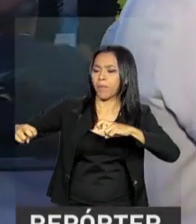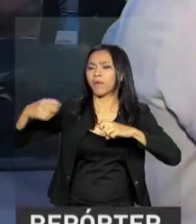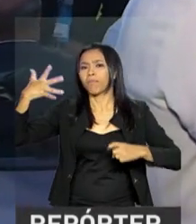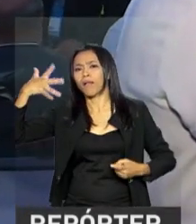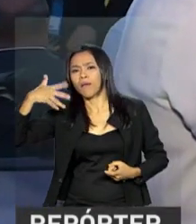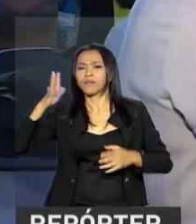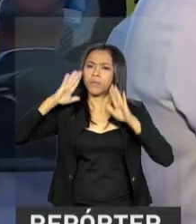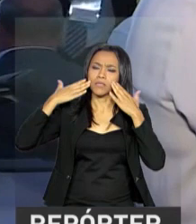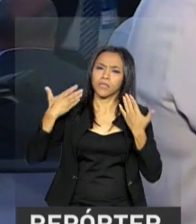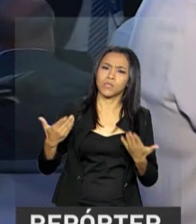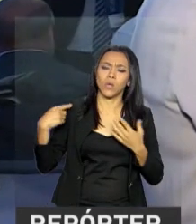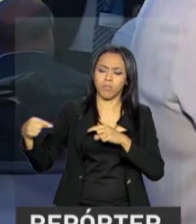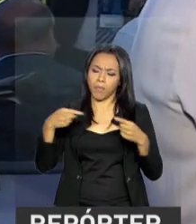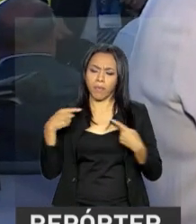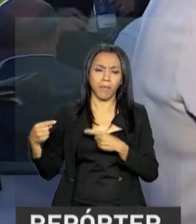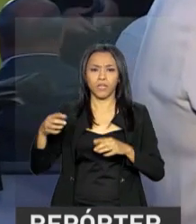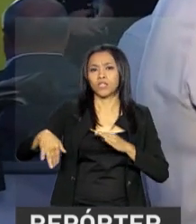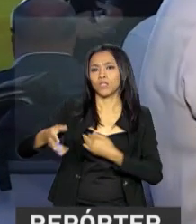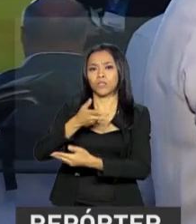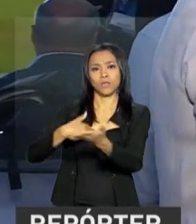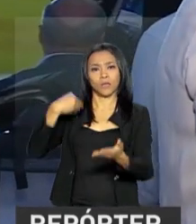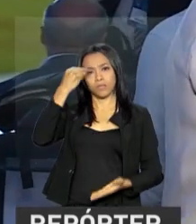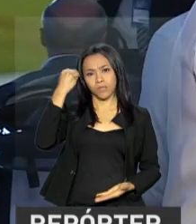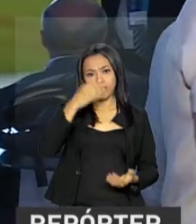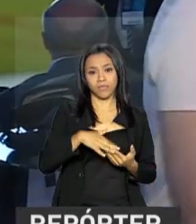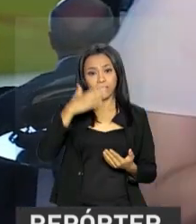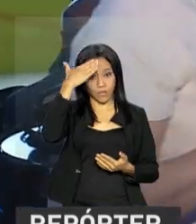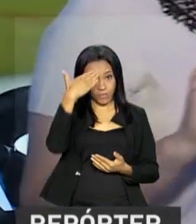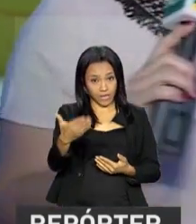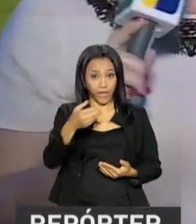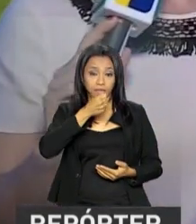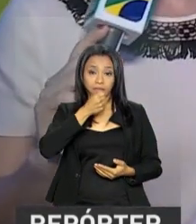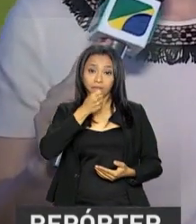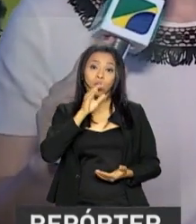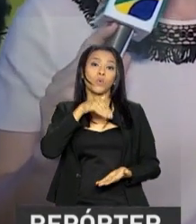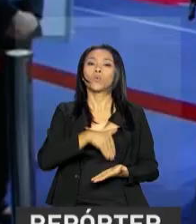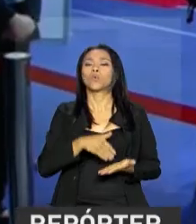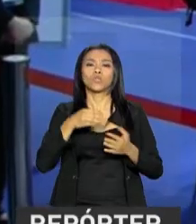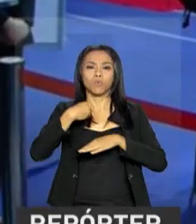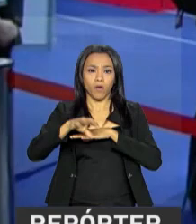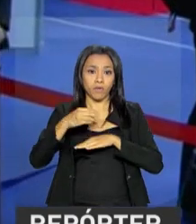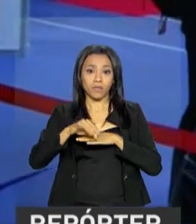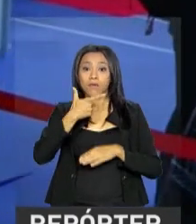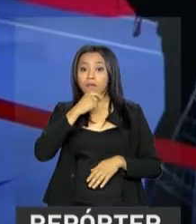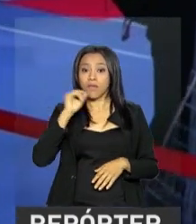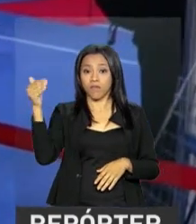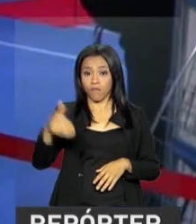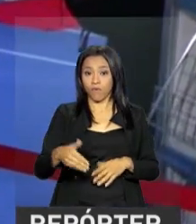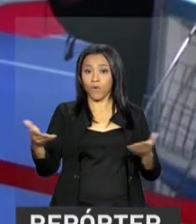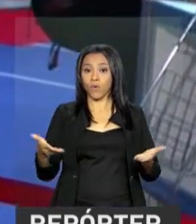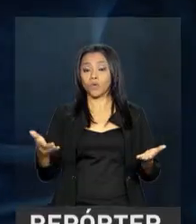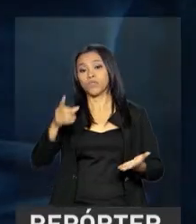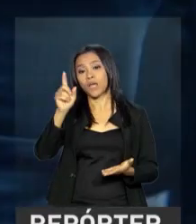palestras, apresentações, debates e trocas de experiências. Muito obrigada, então, pela sua entrevista. E só uma última informação, quem esteve aqui na Expo hoje foi